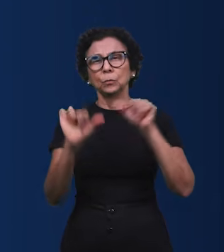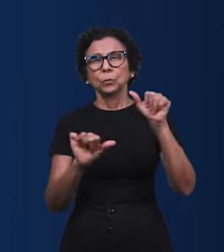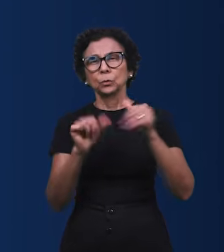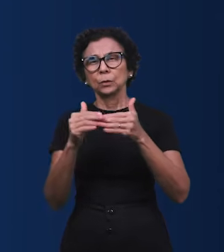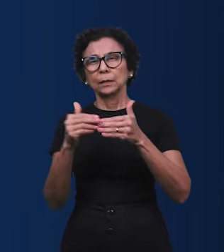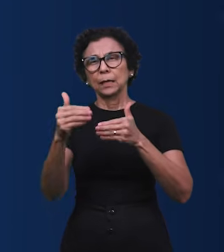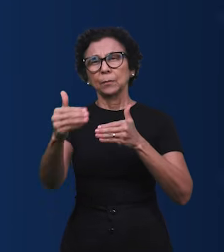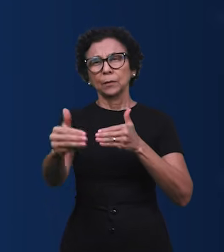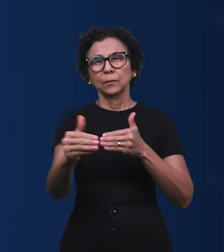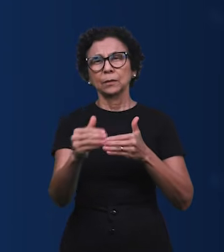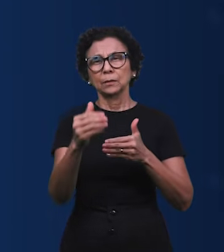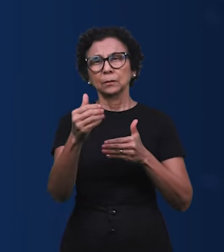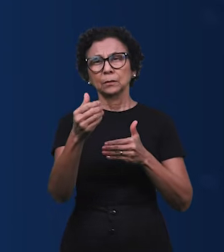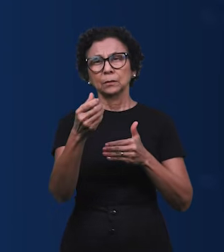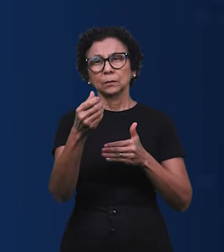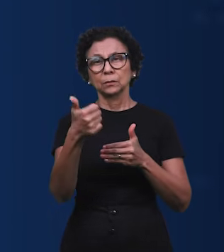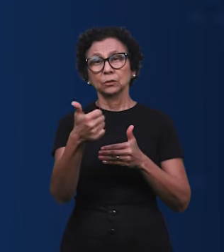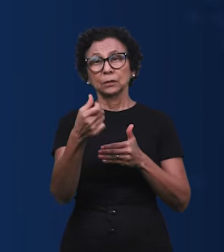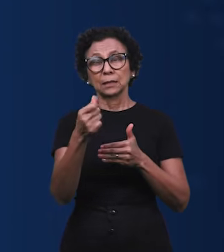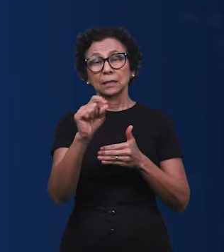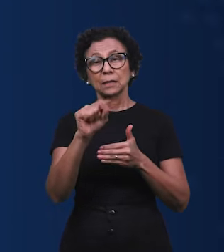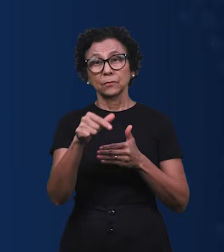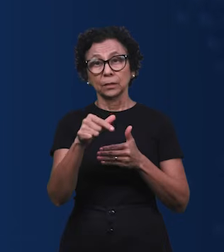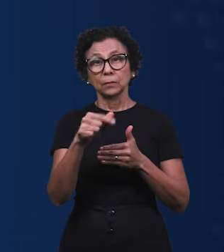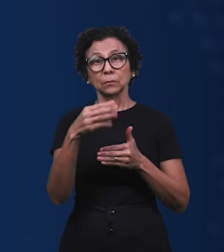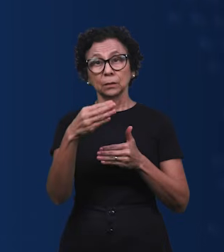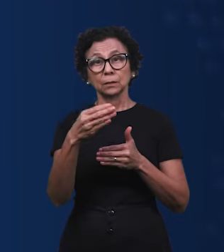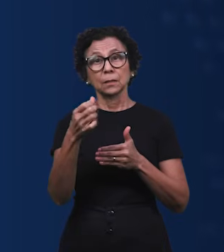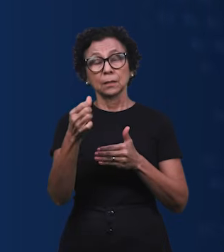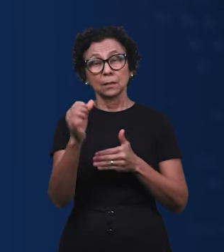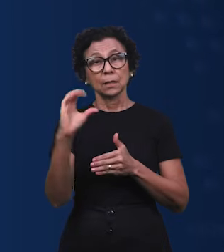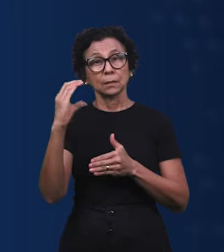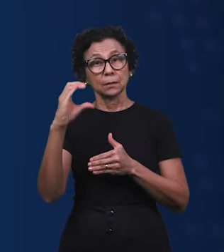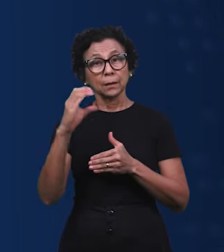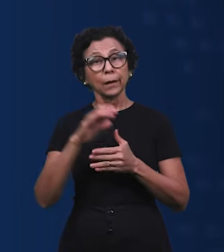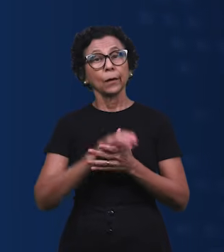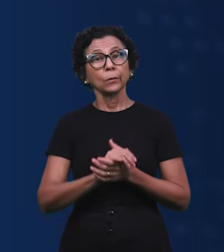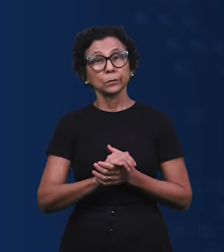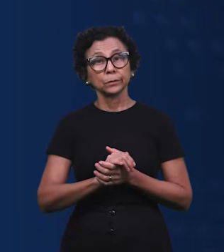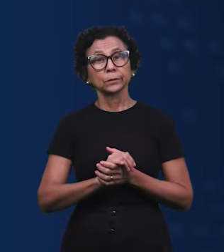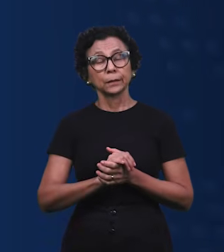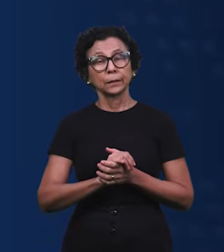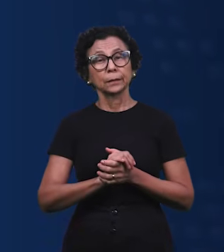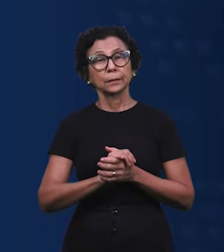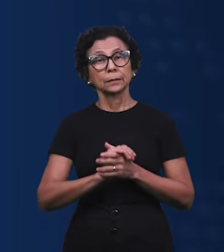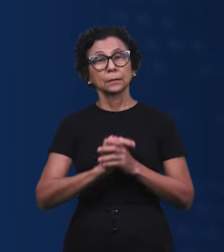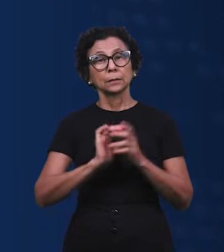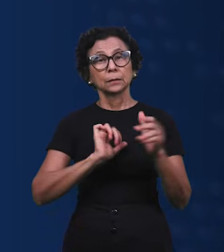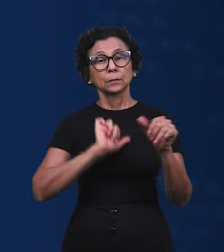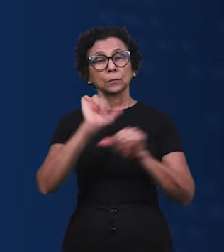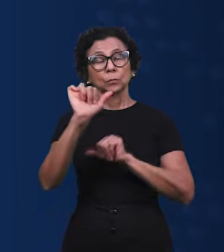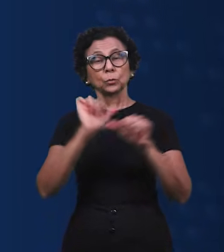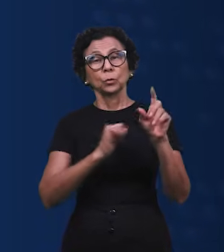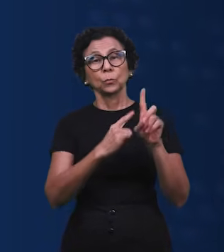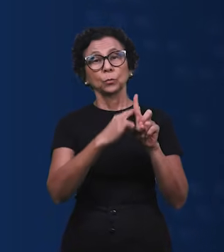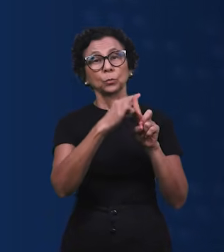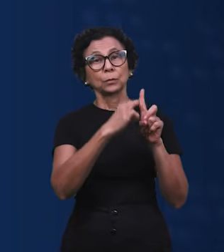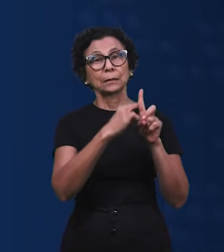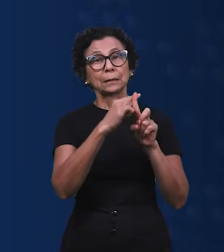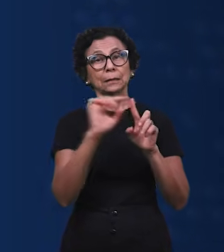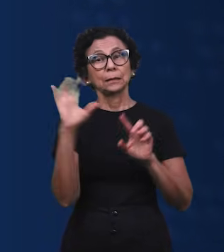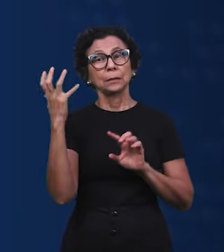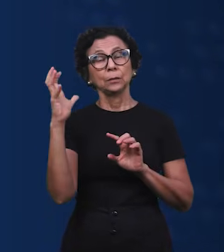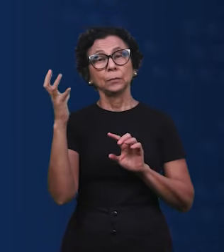de 16,46 graus. Isso é um aumento muito grande da temperatura do globo. Isso dado